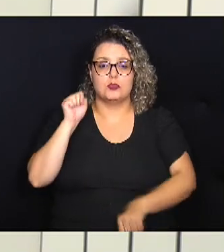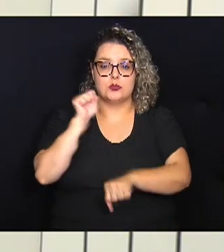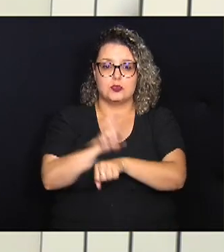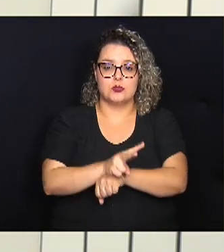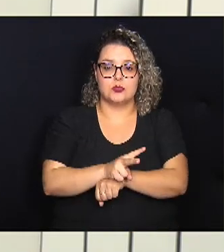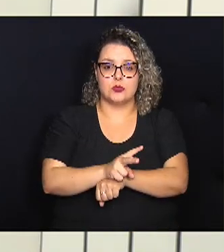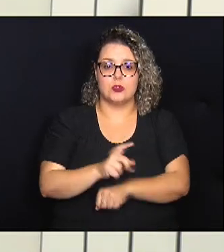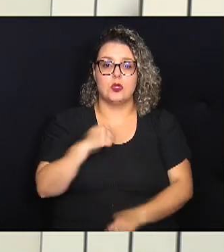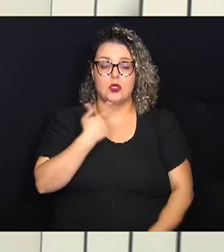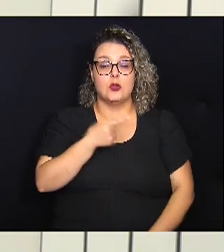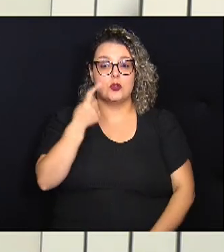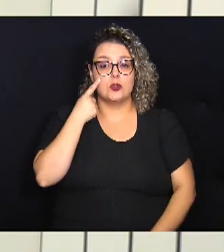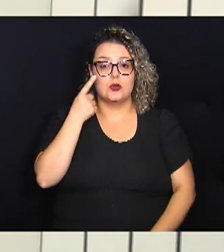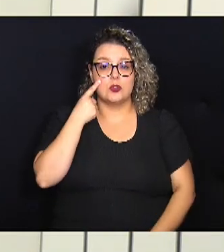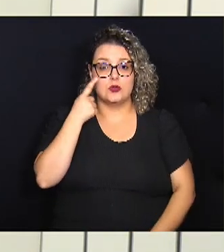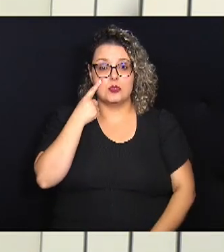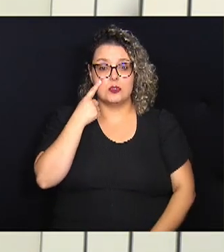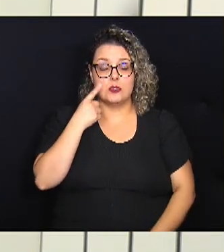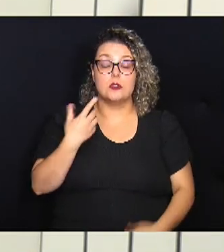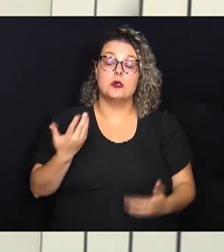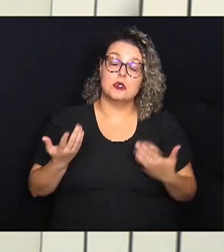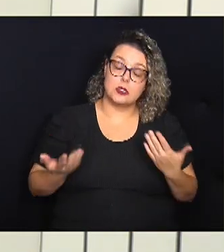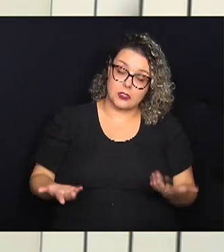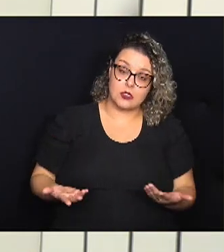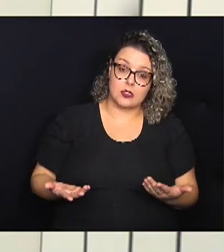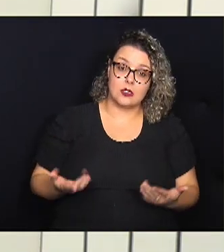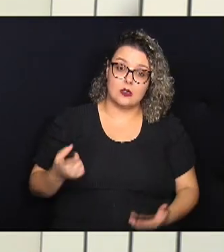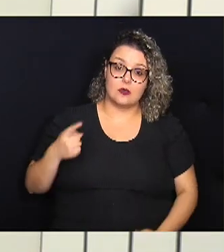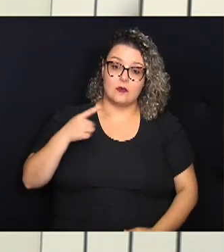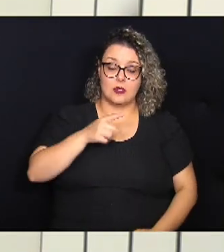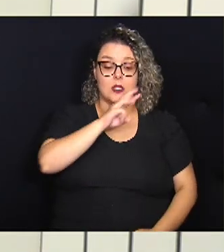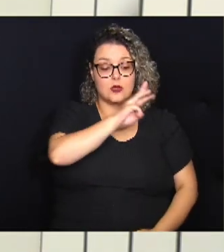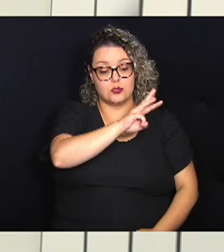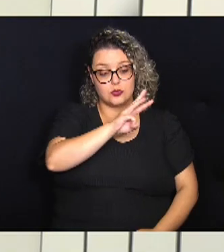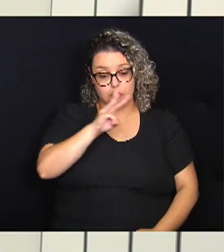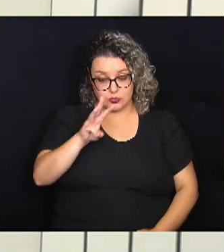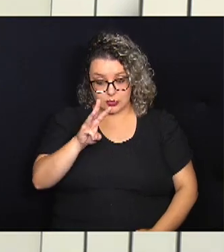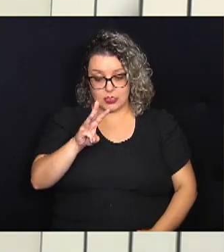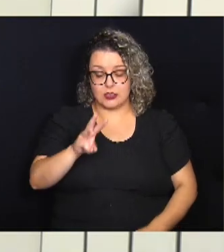Nós vamos conferir? Para isso, a gente vai lá no site do